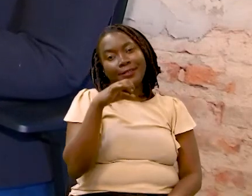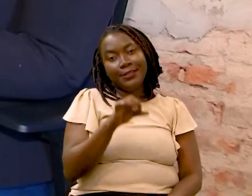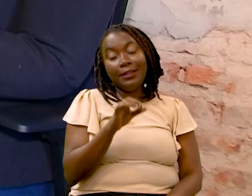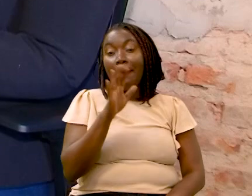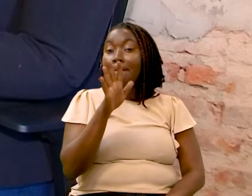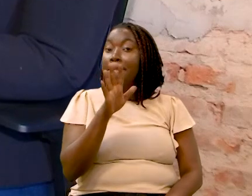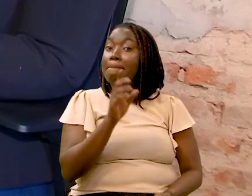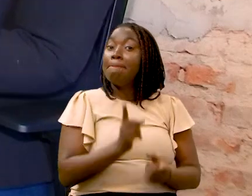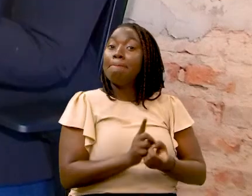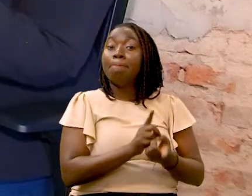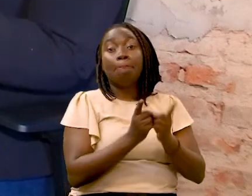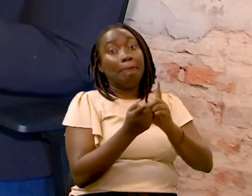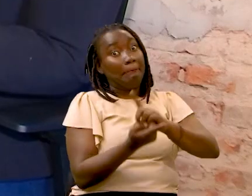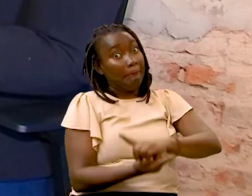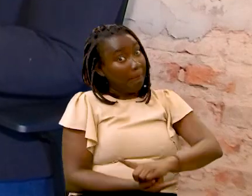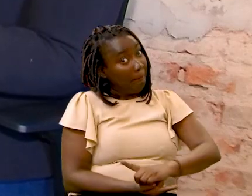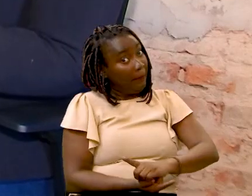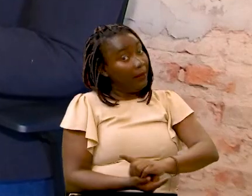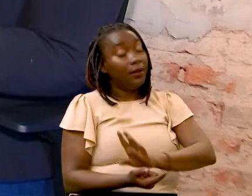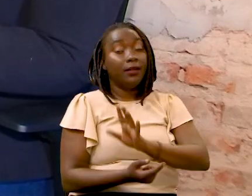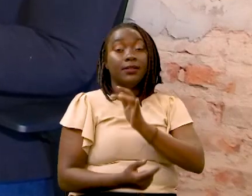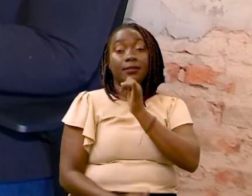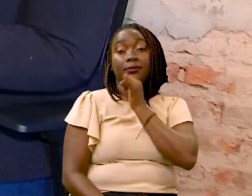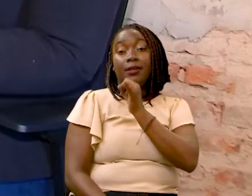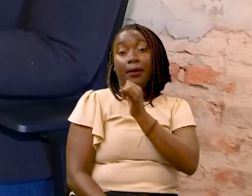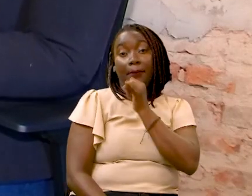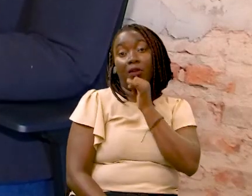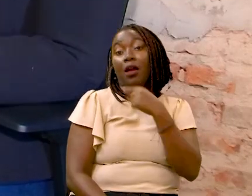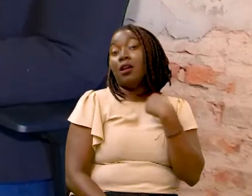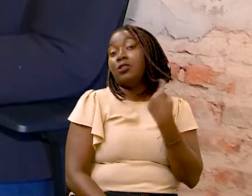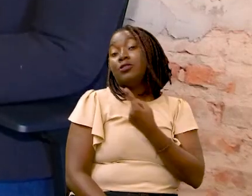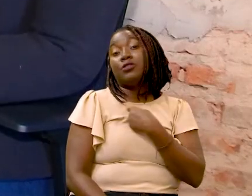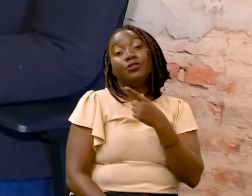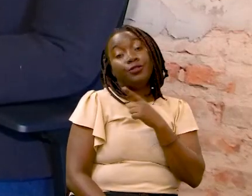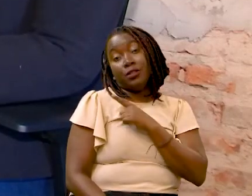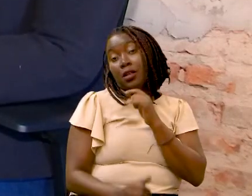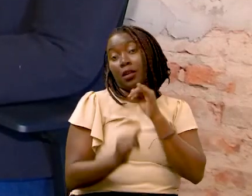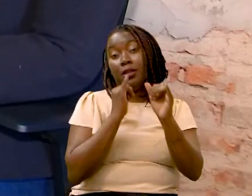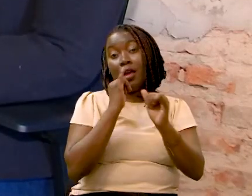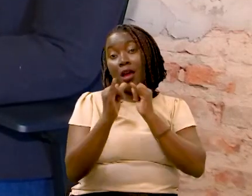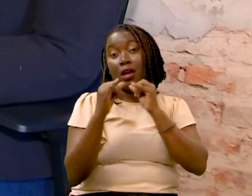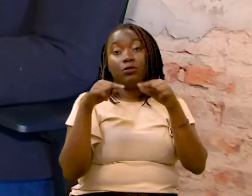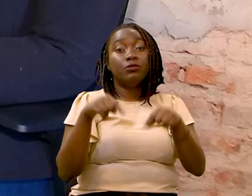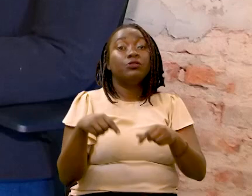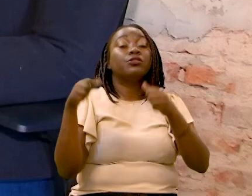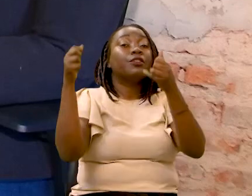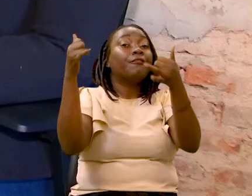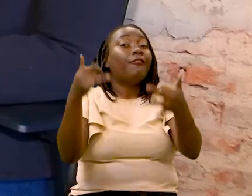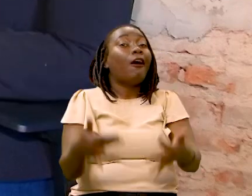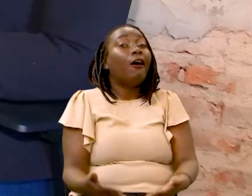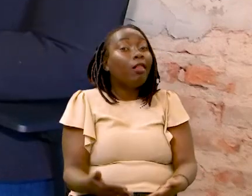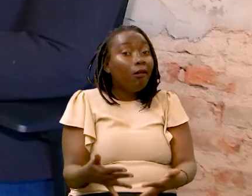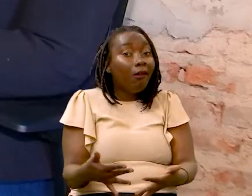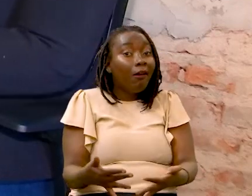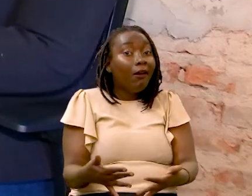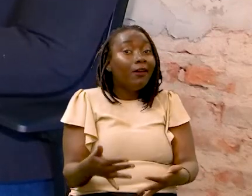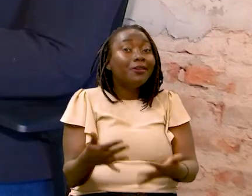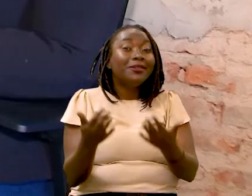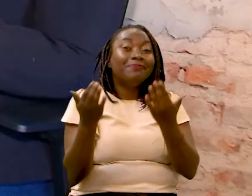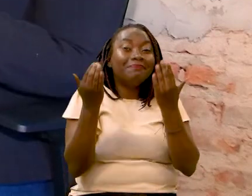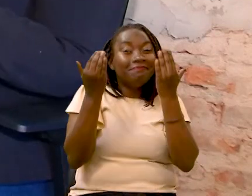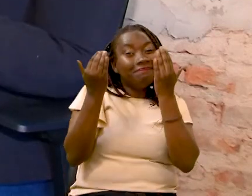em 2019. Mas em contrapartida, por exemplo, a gente tem aqui dados que